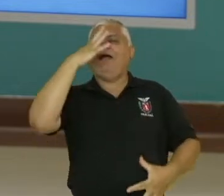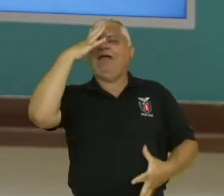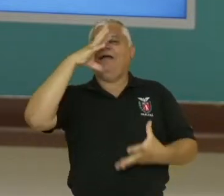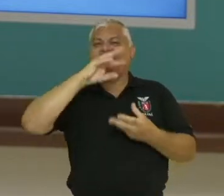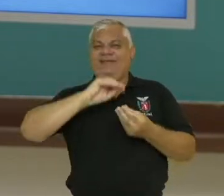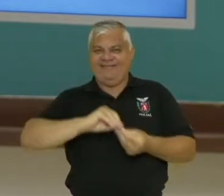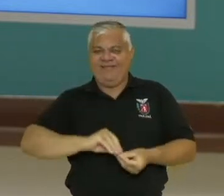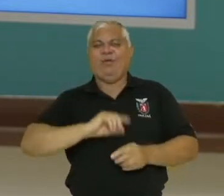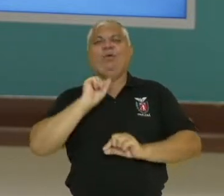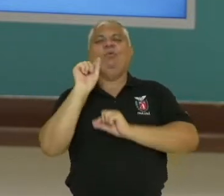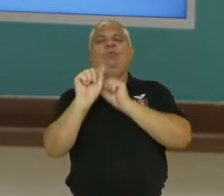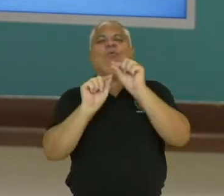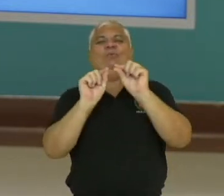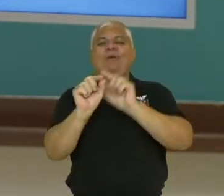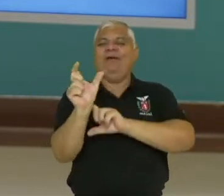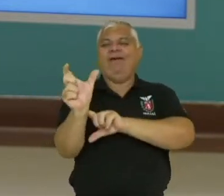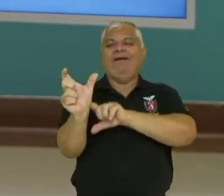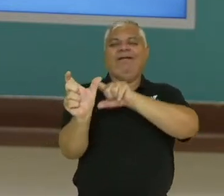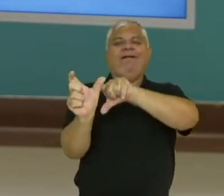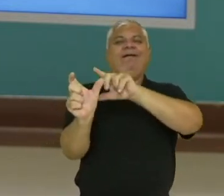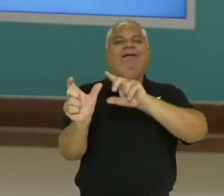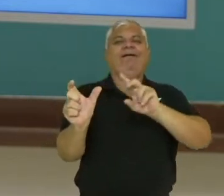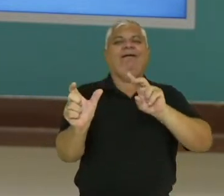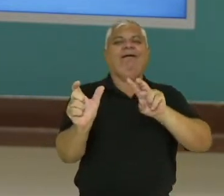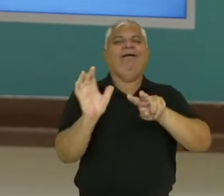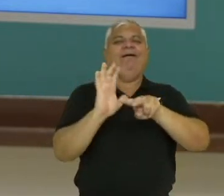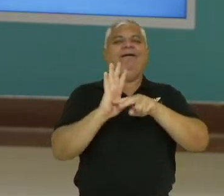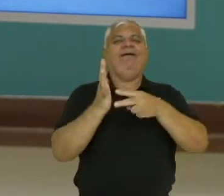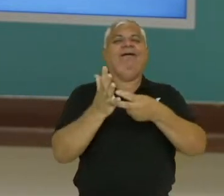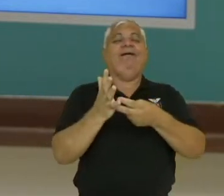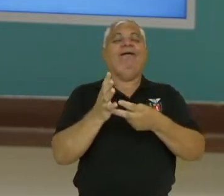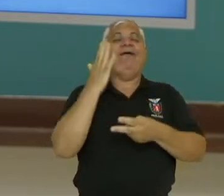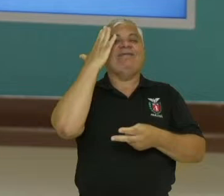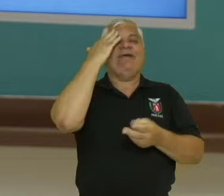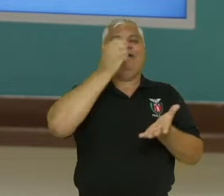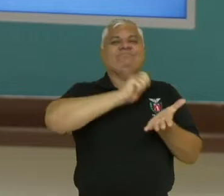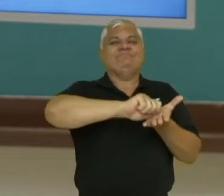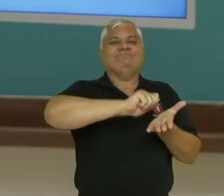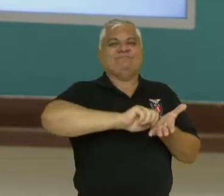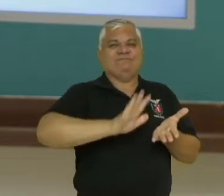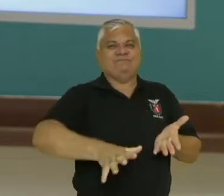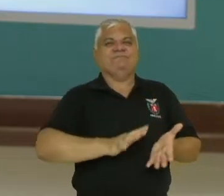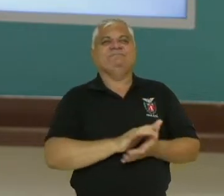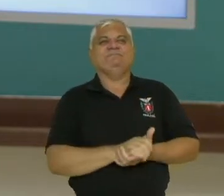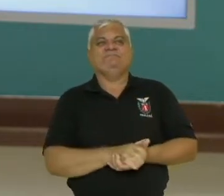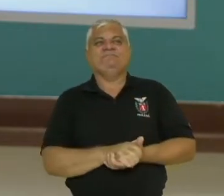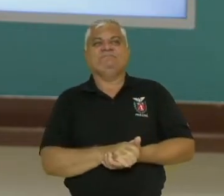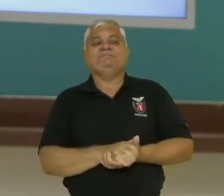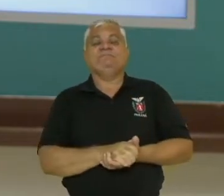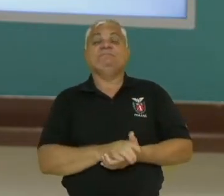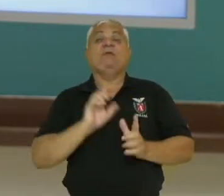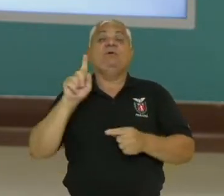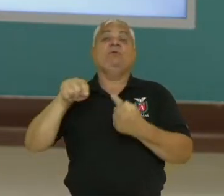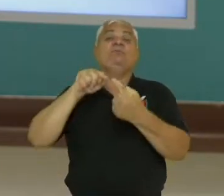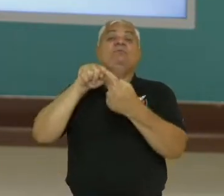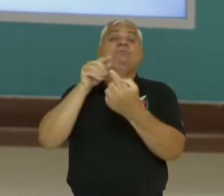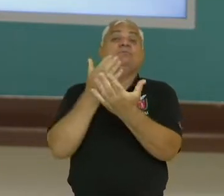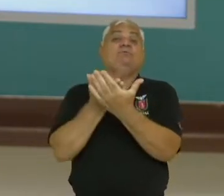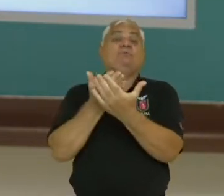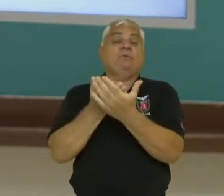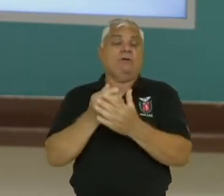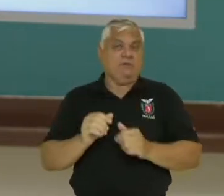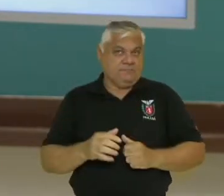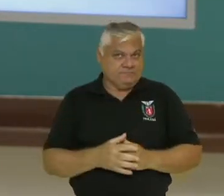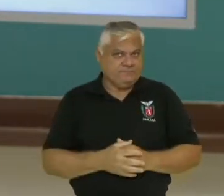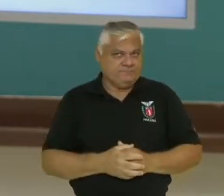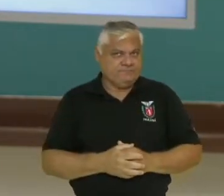compreender o que elas significam, para que elas servem, entre outras. Então vamos lá? Ver os objetivos